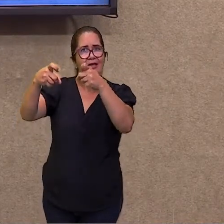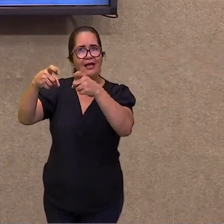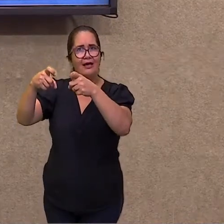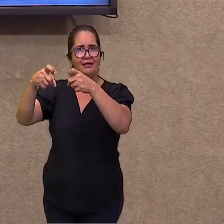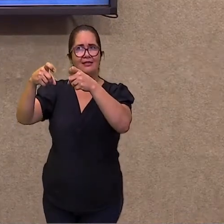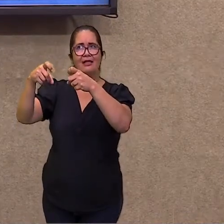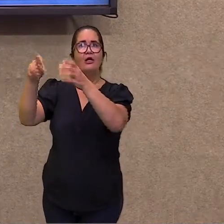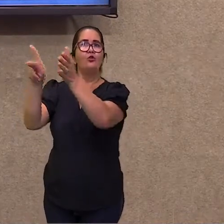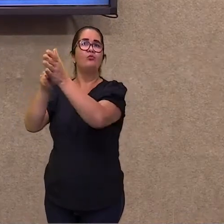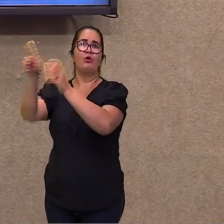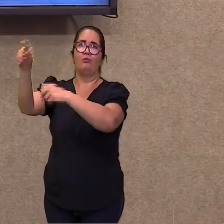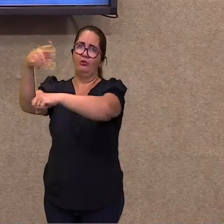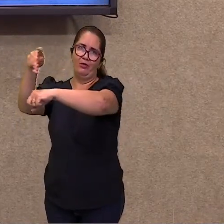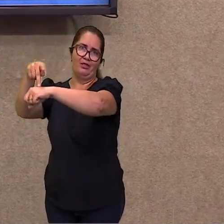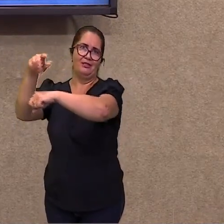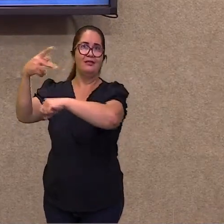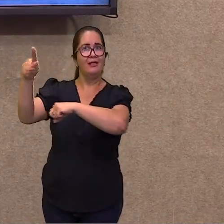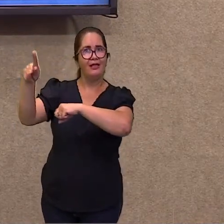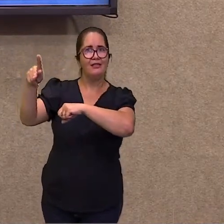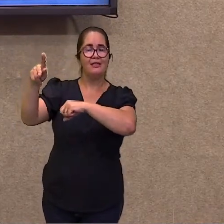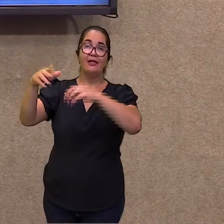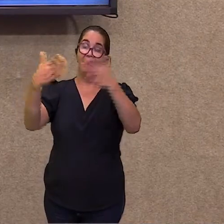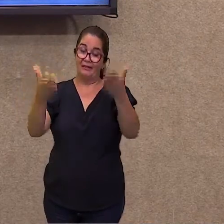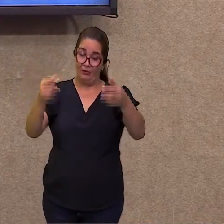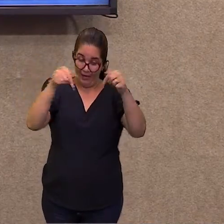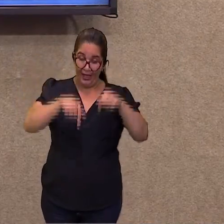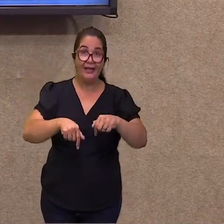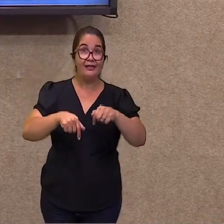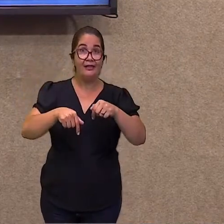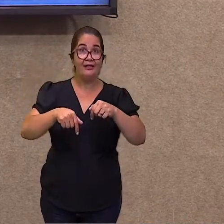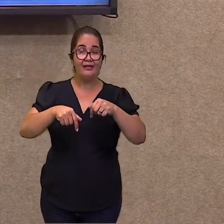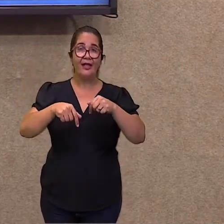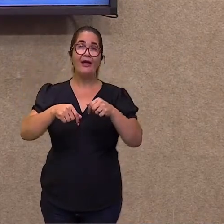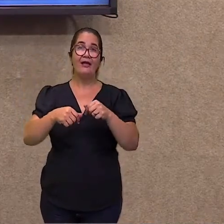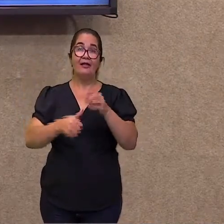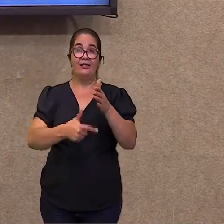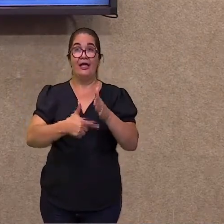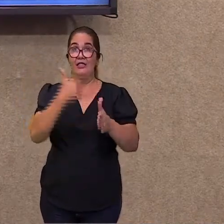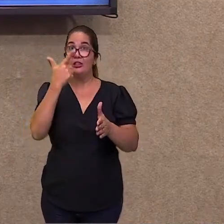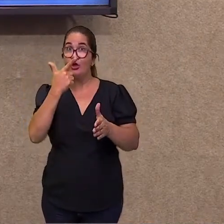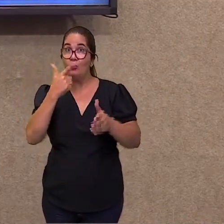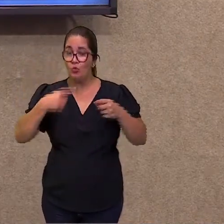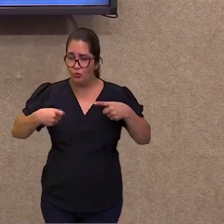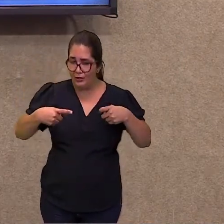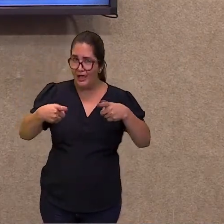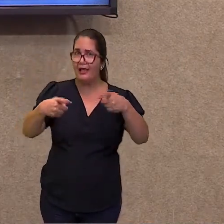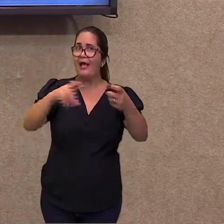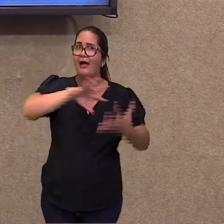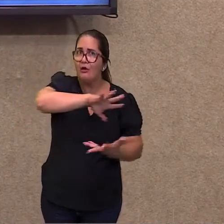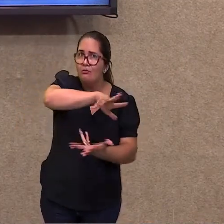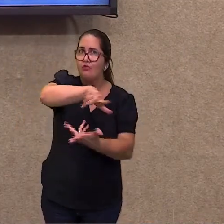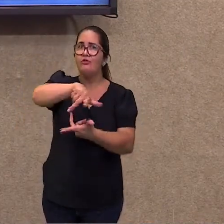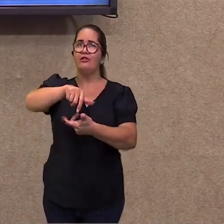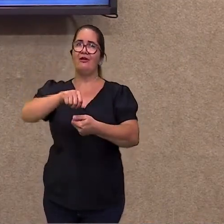Brasil? A Segunda Guerra Mundial, né? Então, o lado bom da história, toda história tem um lado